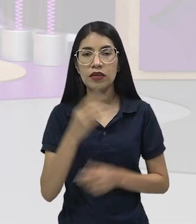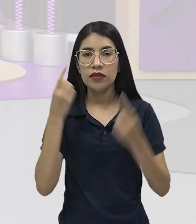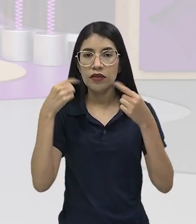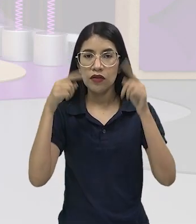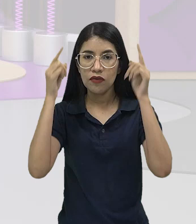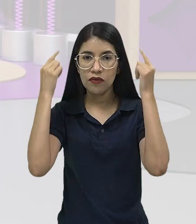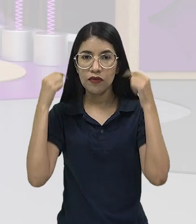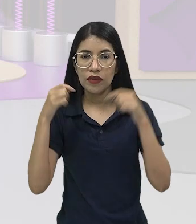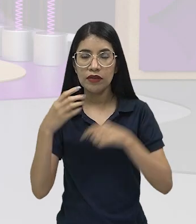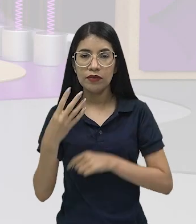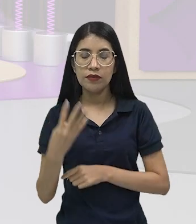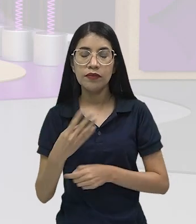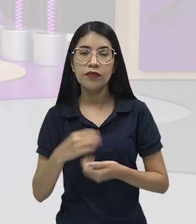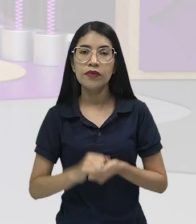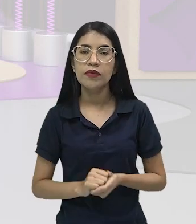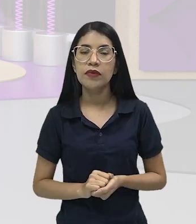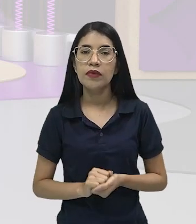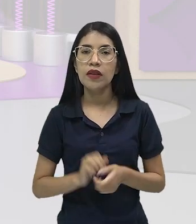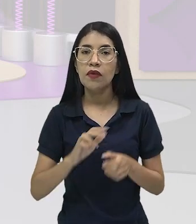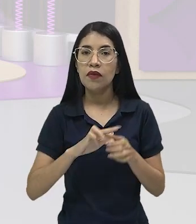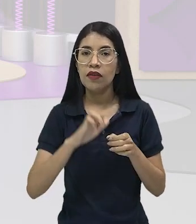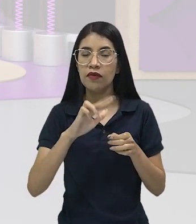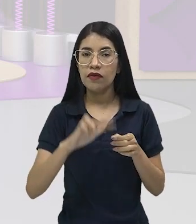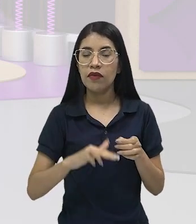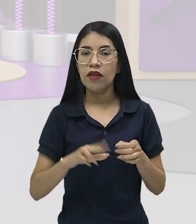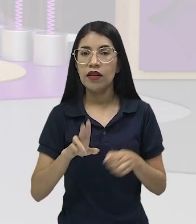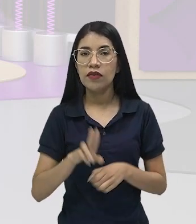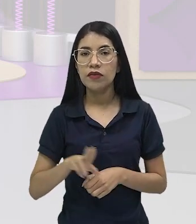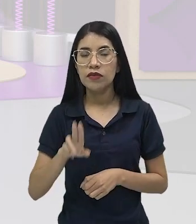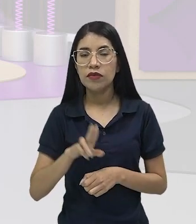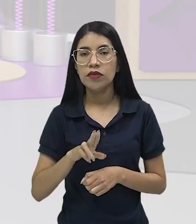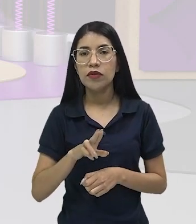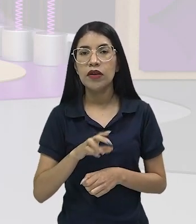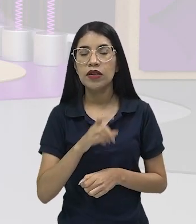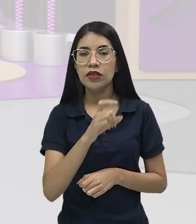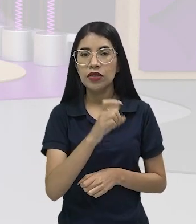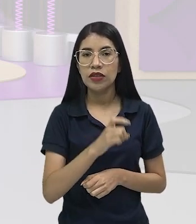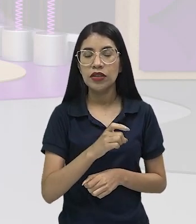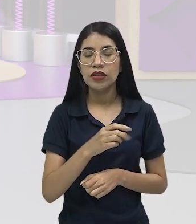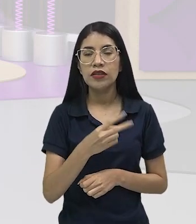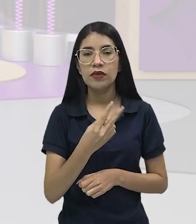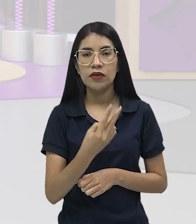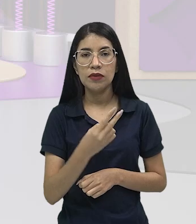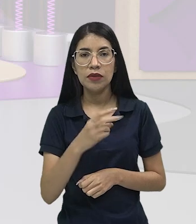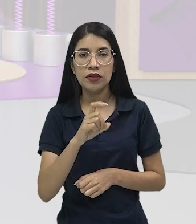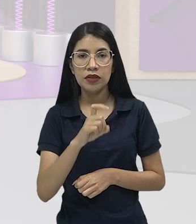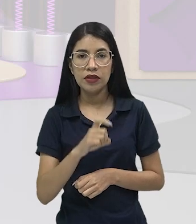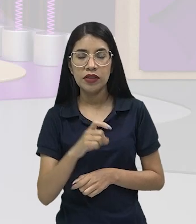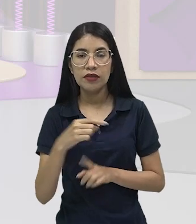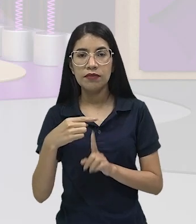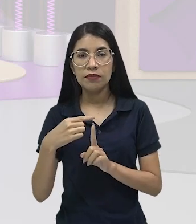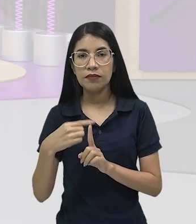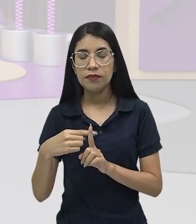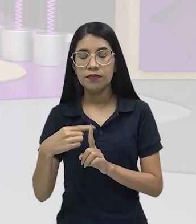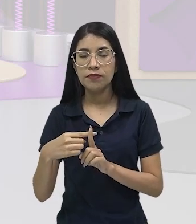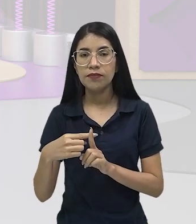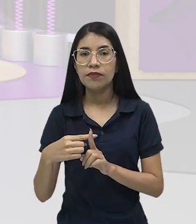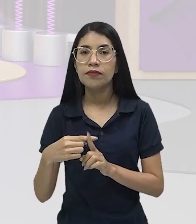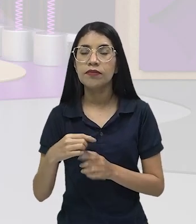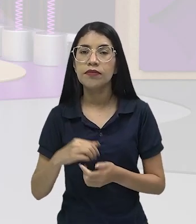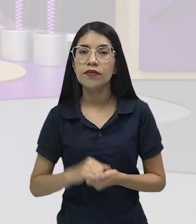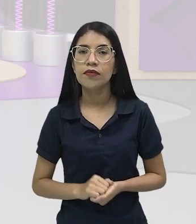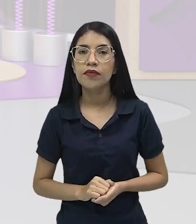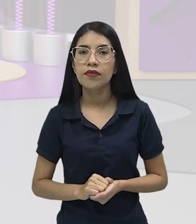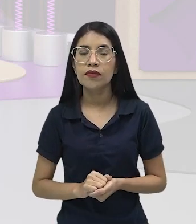4. Qual foi a variável utilizada para pato? X. Portanto, 2x. Mais. Qual foi a